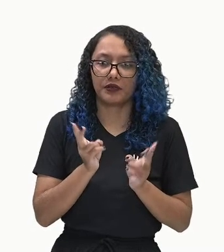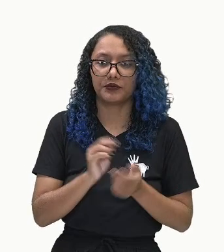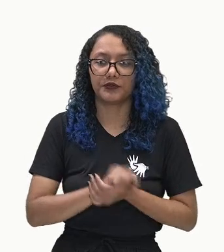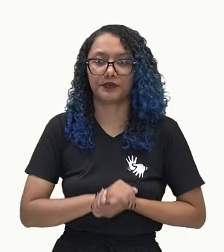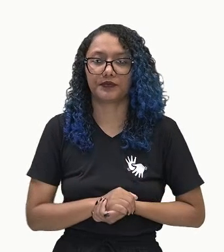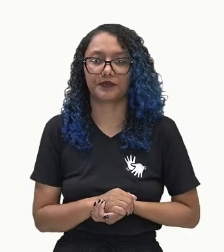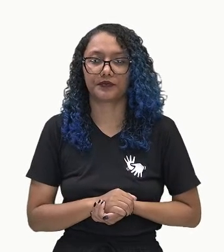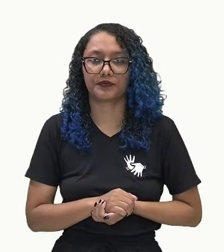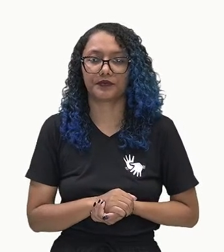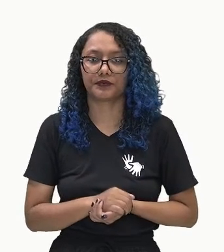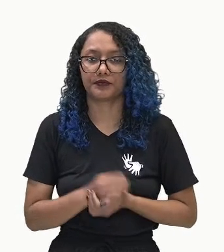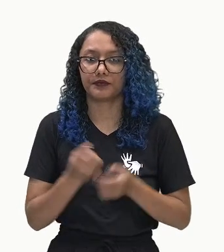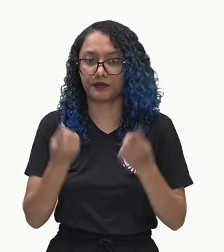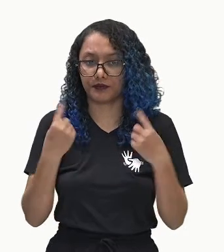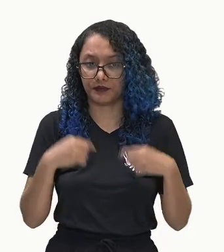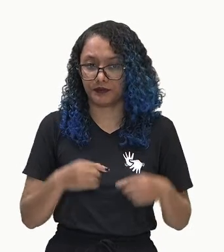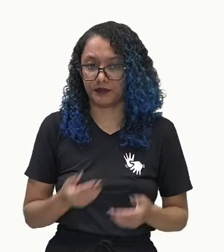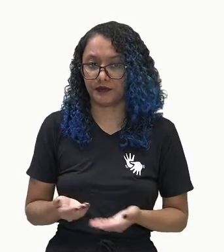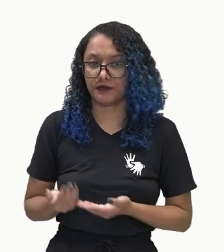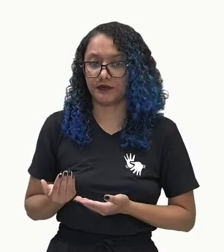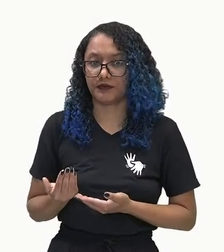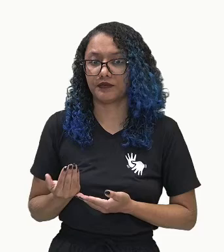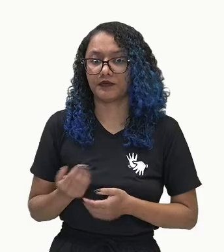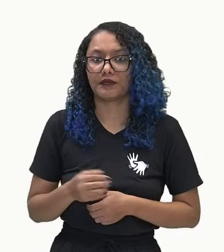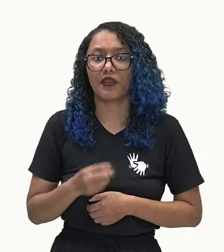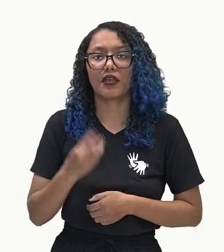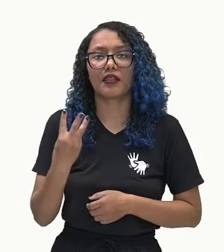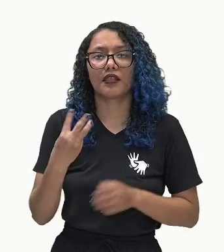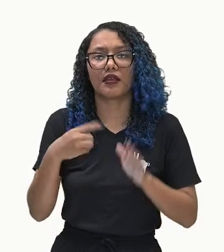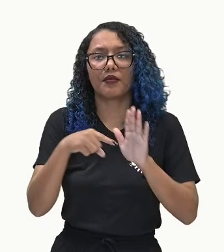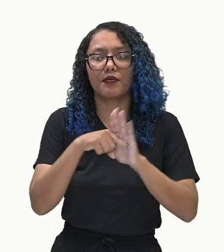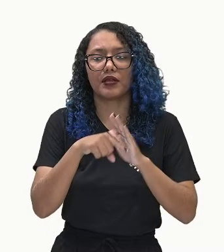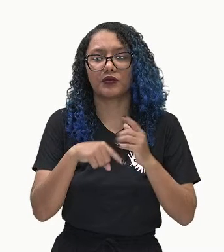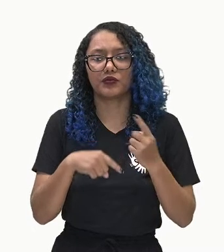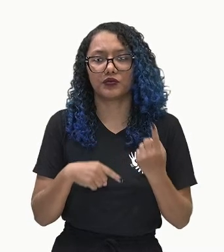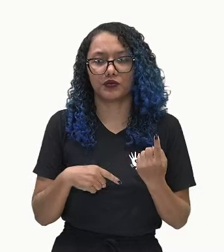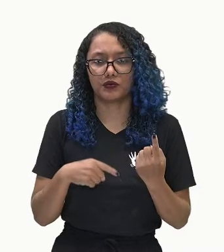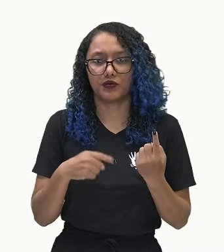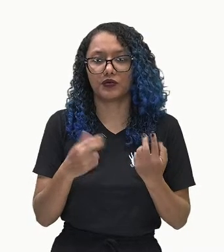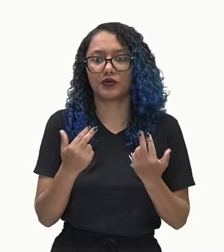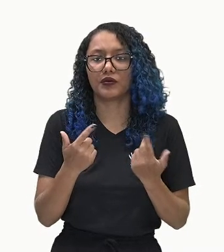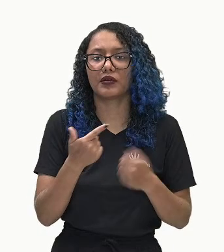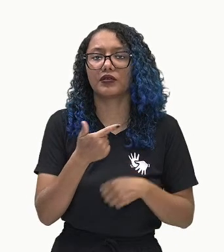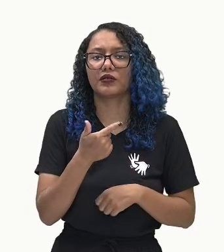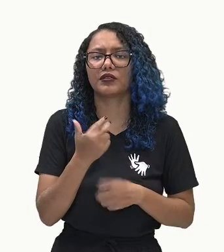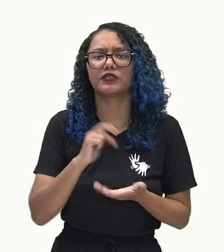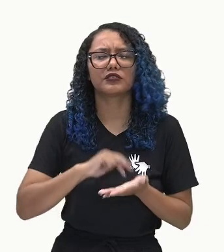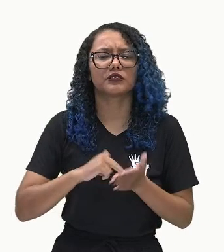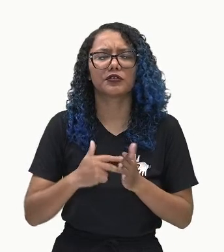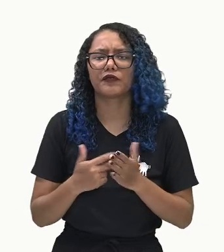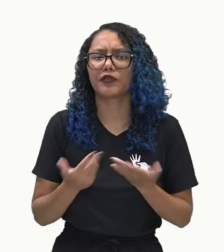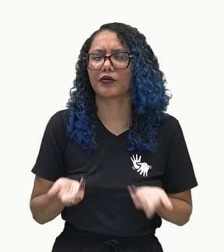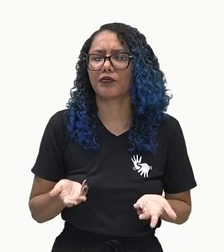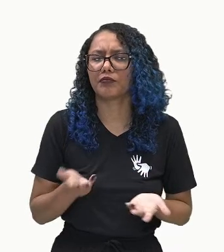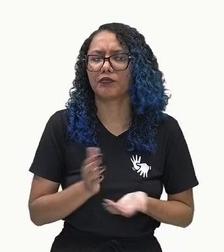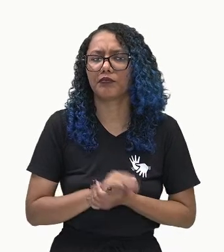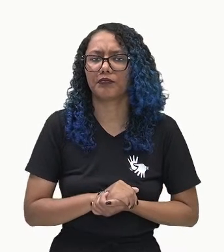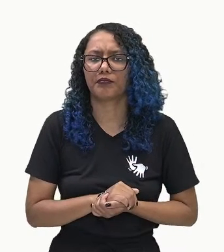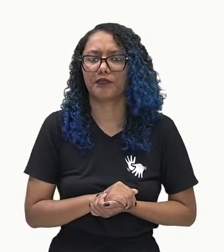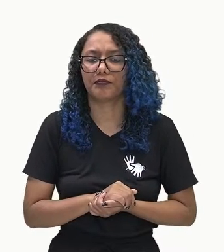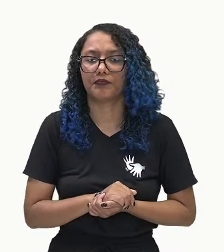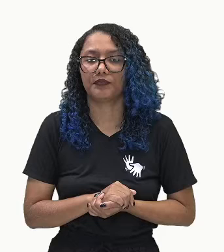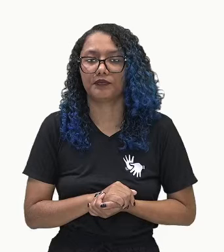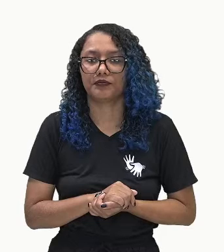embaixo nós temos 3 menos 1 igual a 2. O que isso quer dizer? Você tem aqui